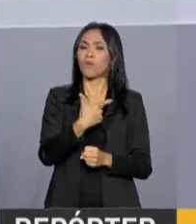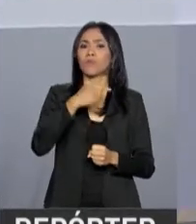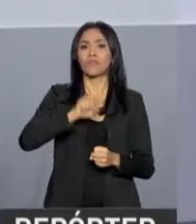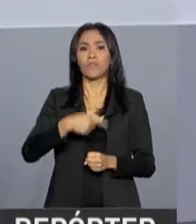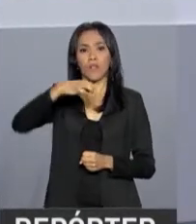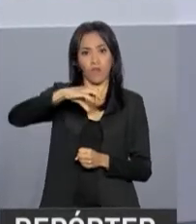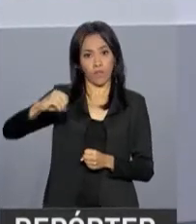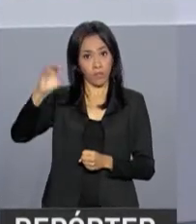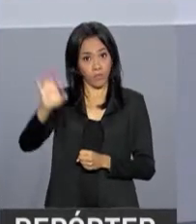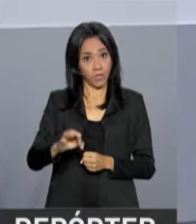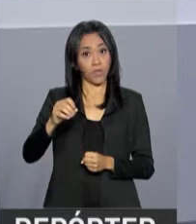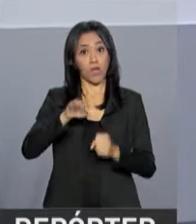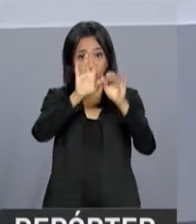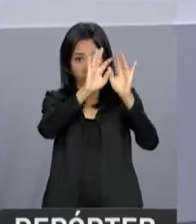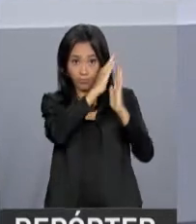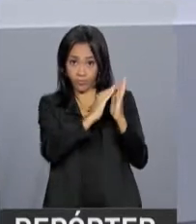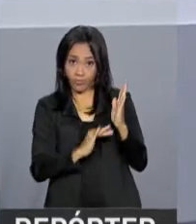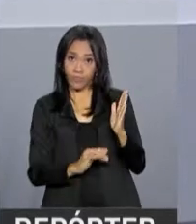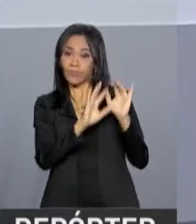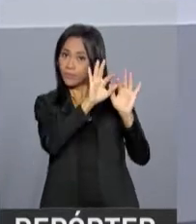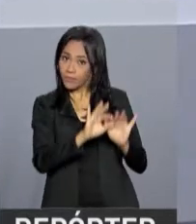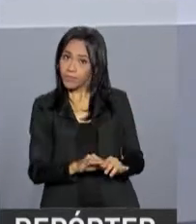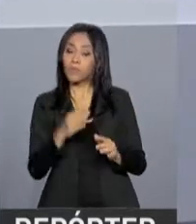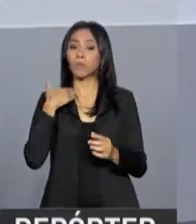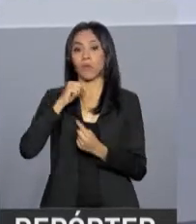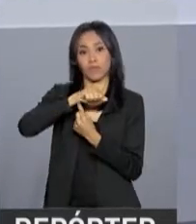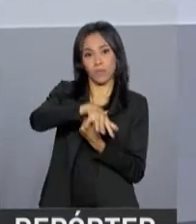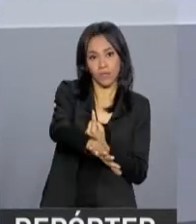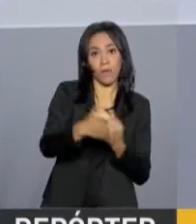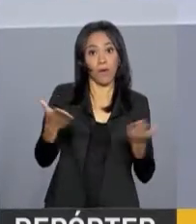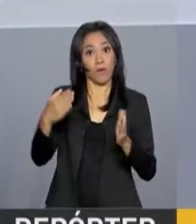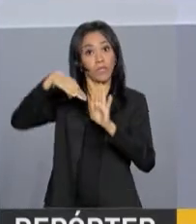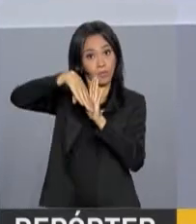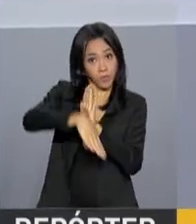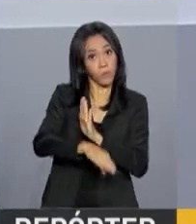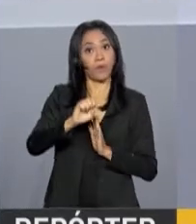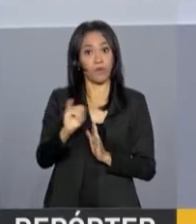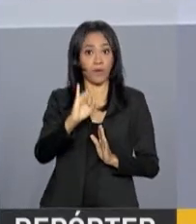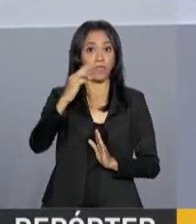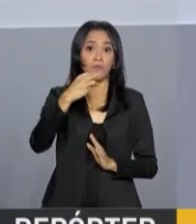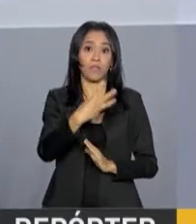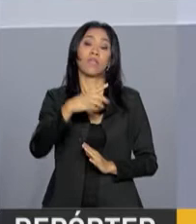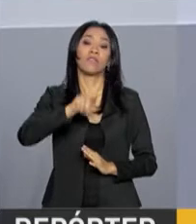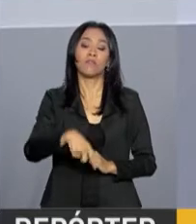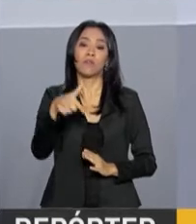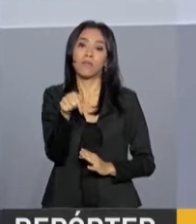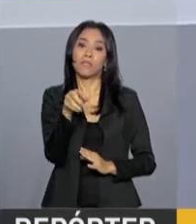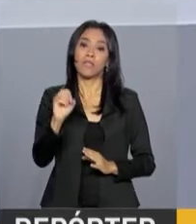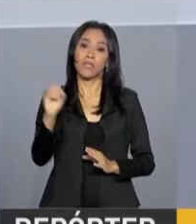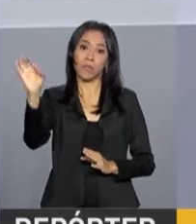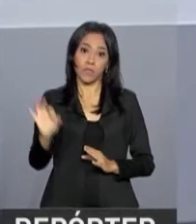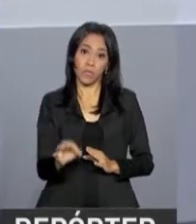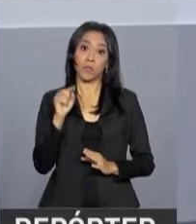números estão no boletim focus a estimativa de inflação caiu novamente agora para 3,70 por cento as projeções levam